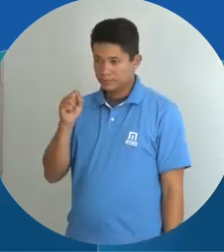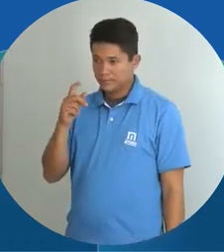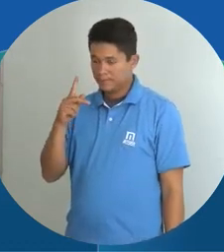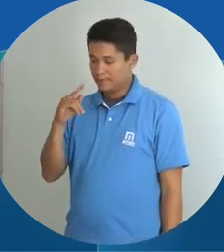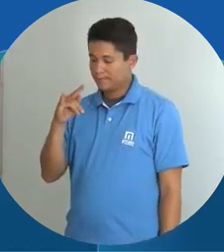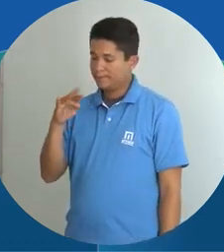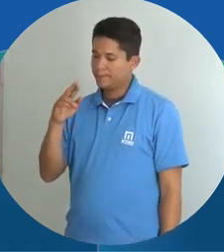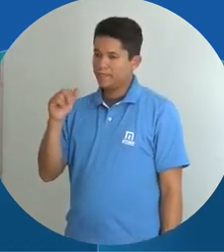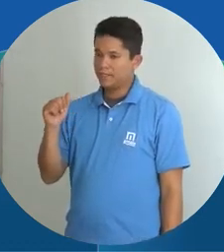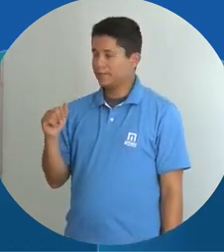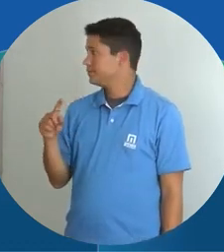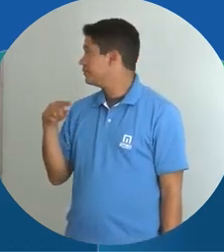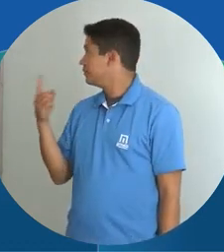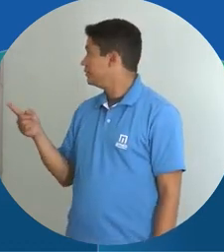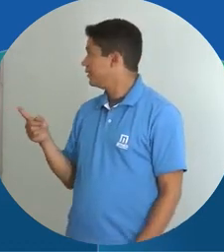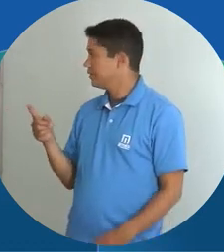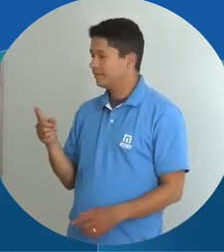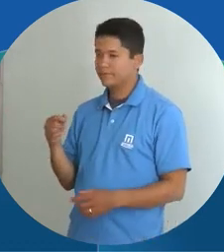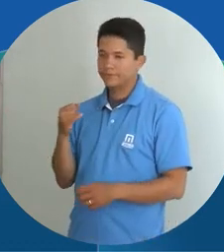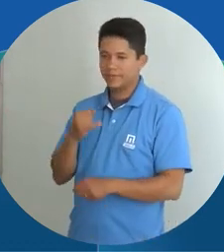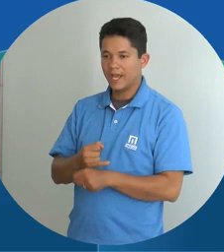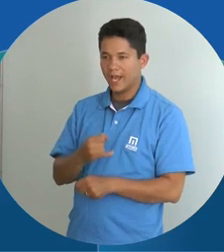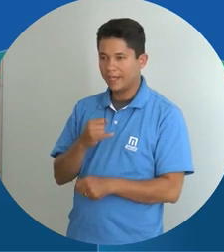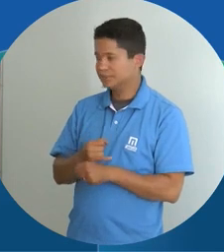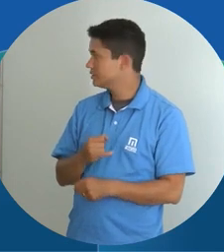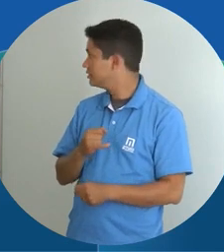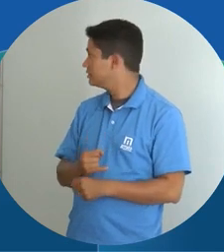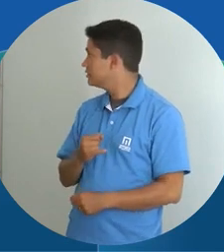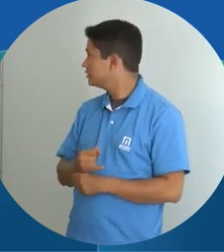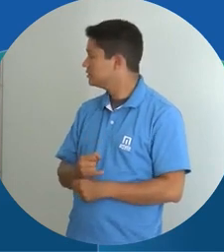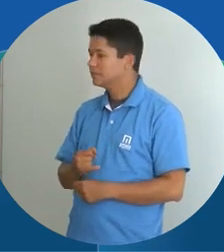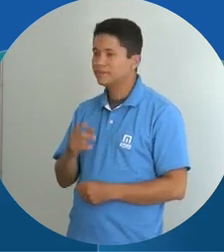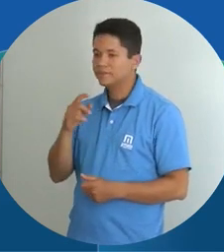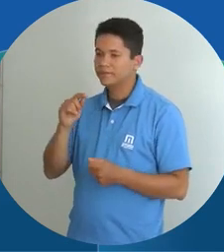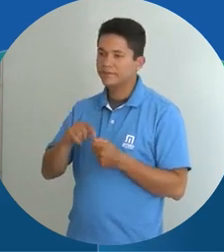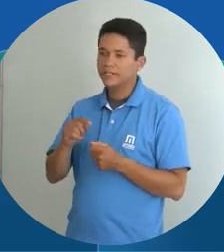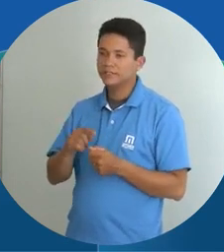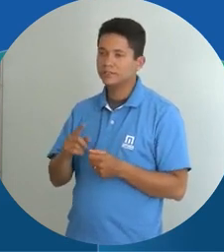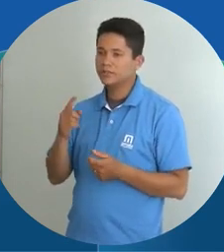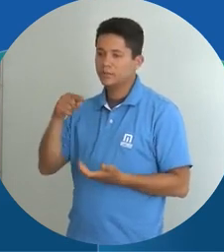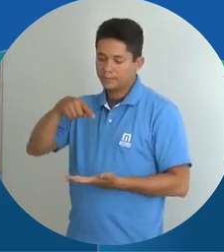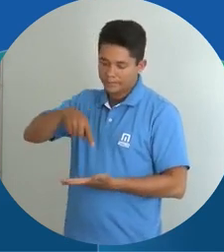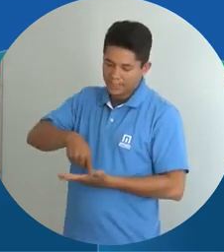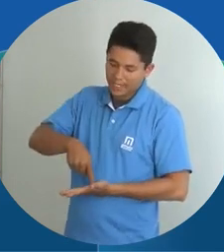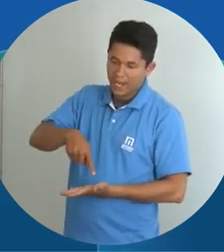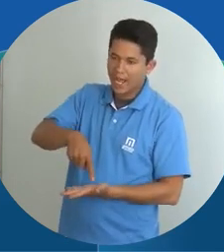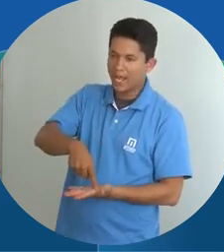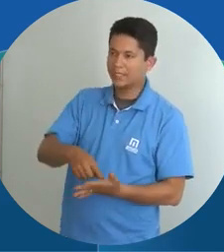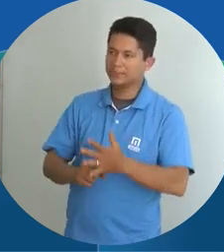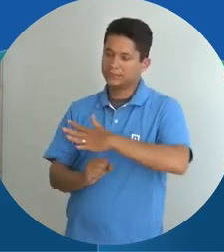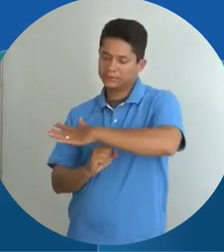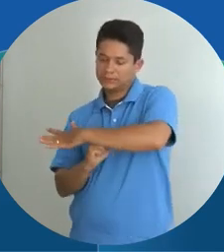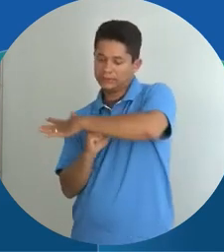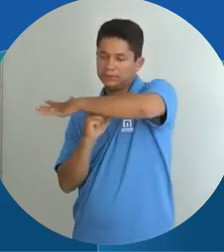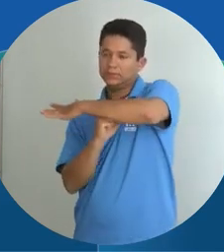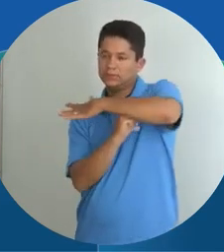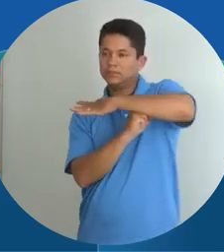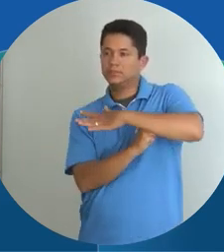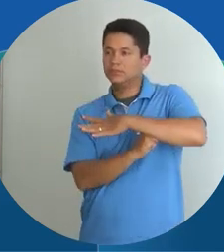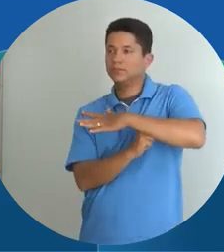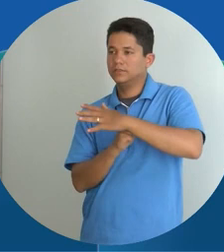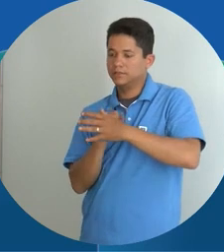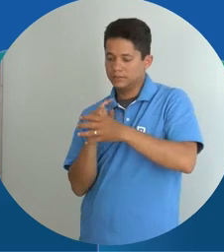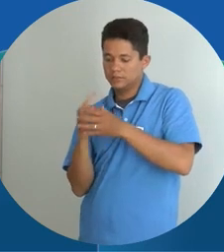formam essa peça aqui, que é como se fosse um pequeno pilar circular, que é colocado externamente aos fios que